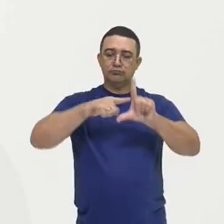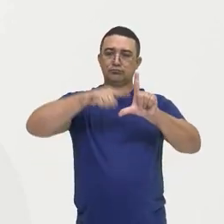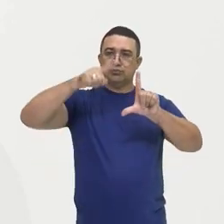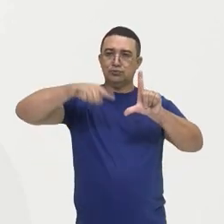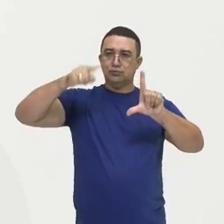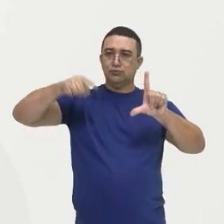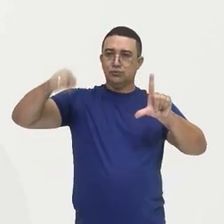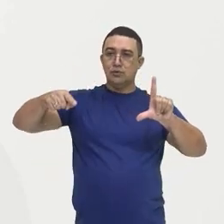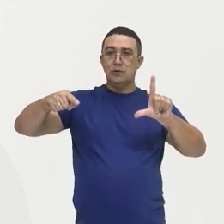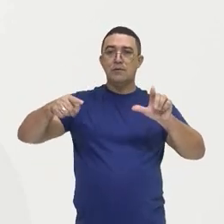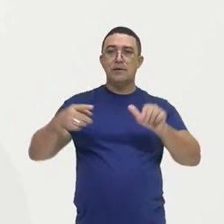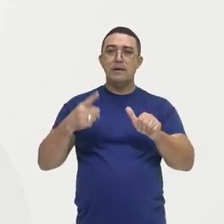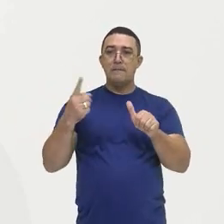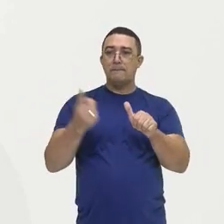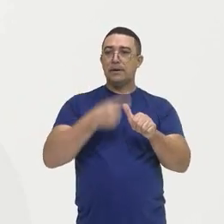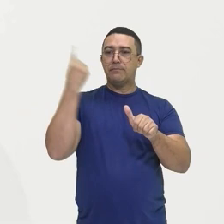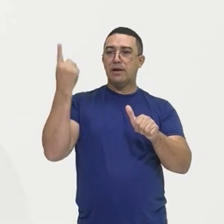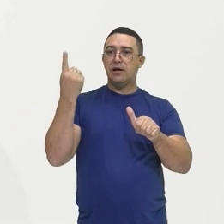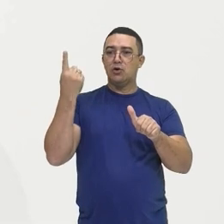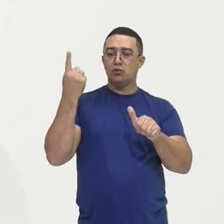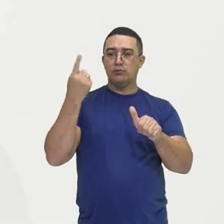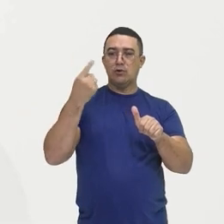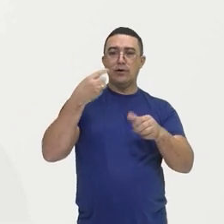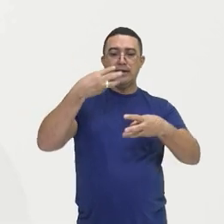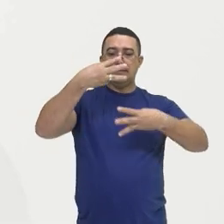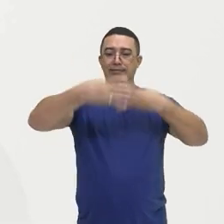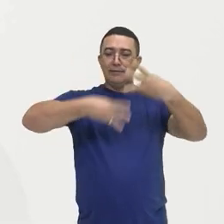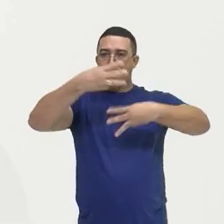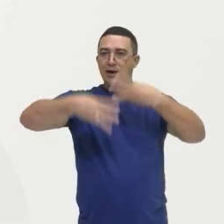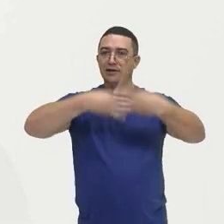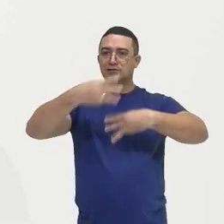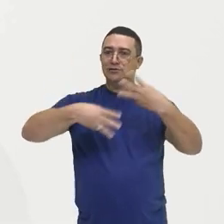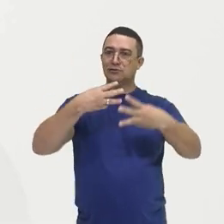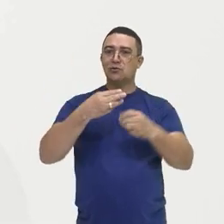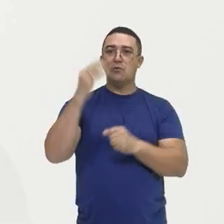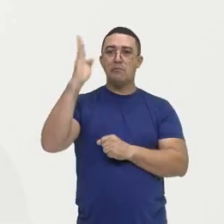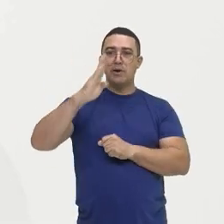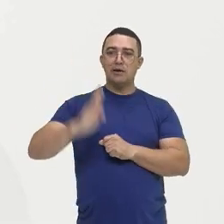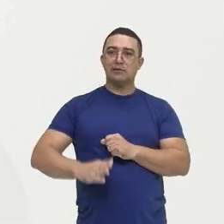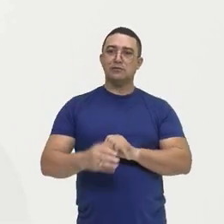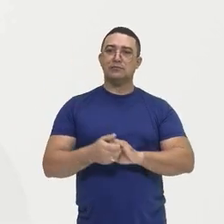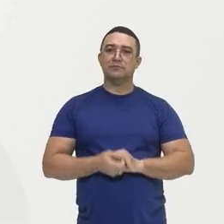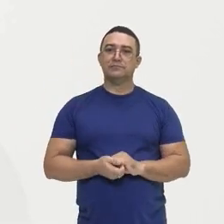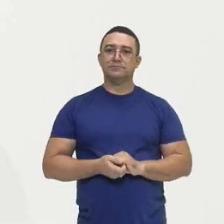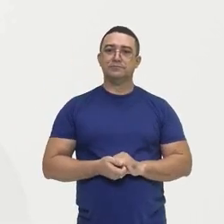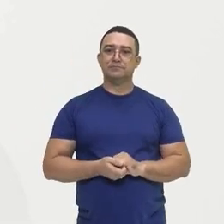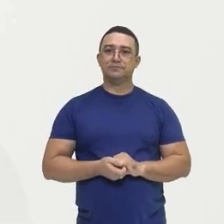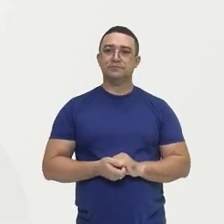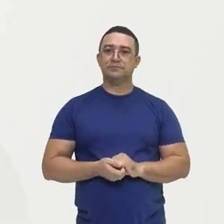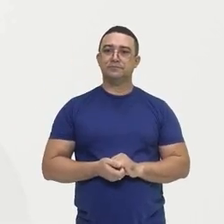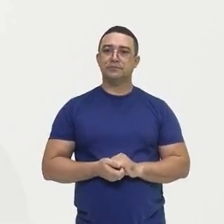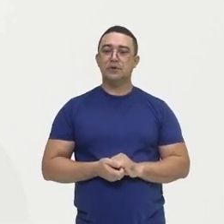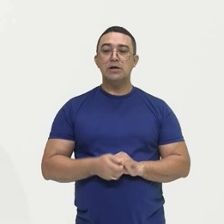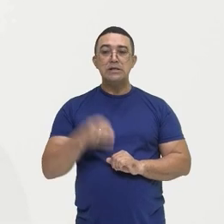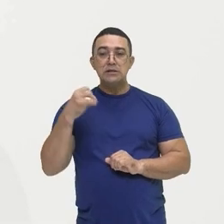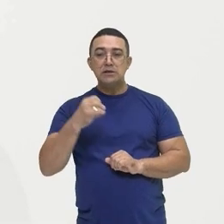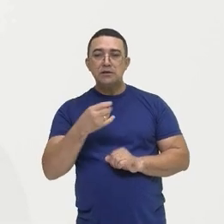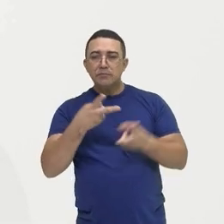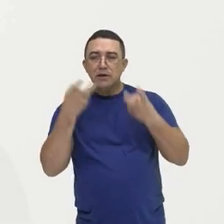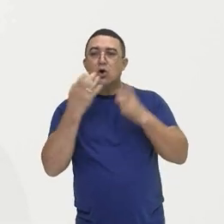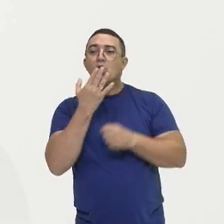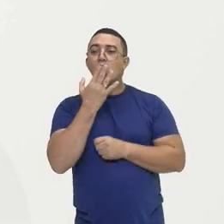aí do Brasil. Aí a gente tem do período de 2010 até 2021, né? Quando ele está em vermelho, significa que